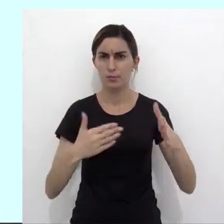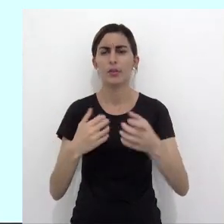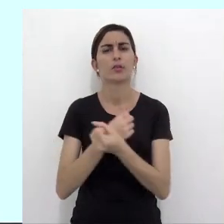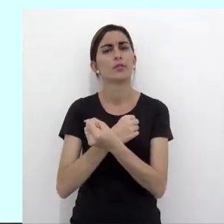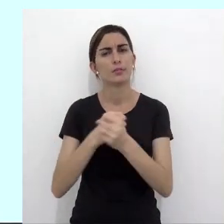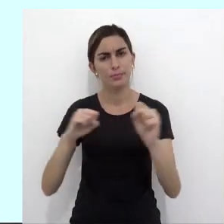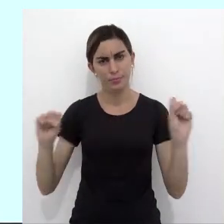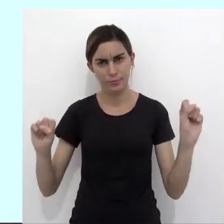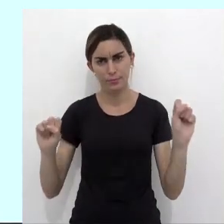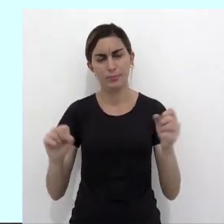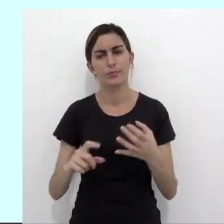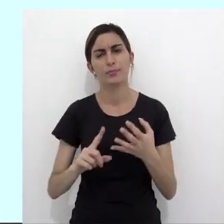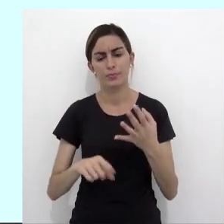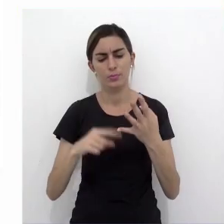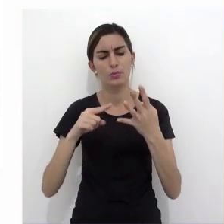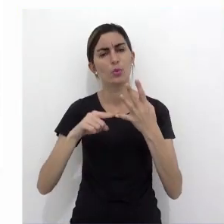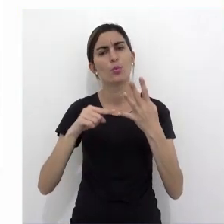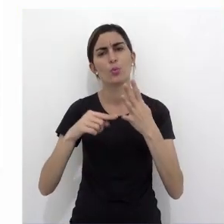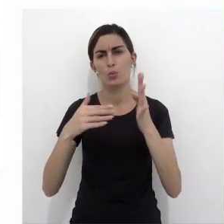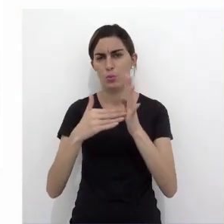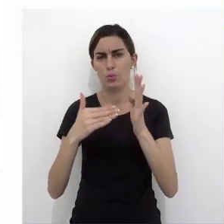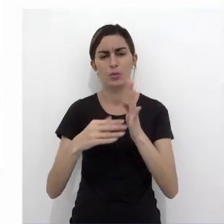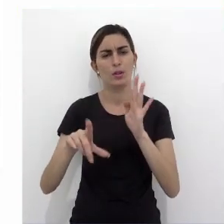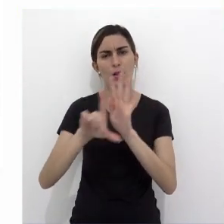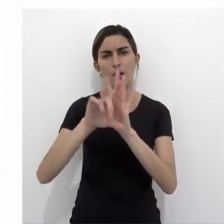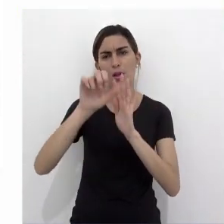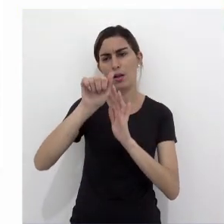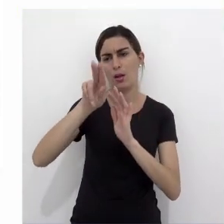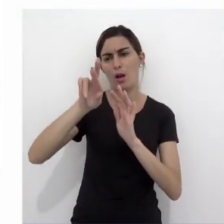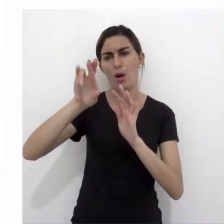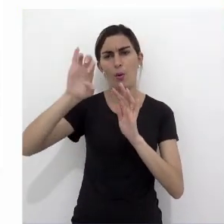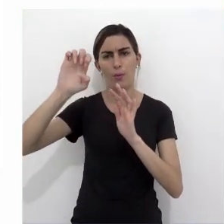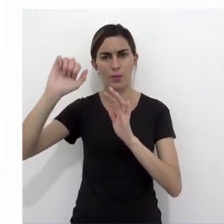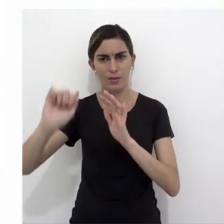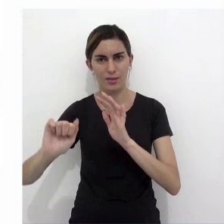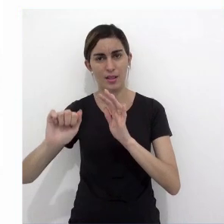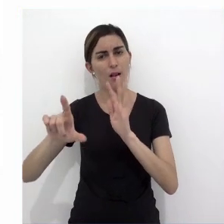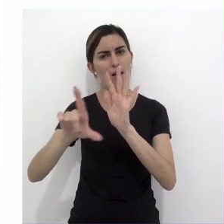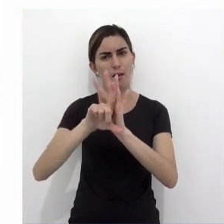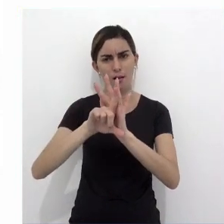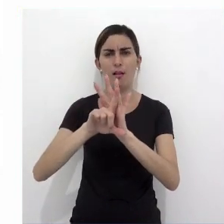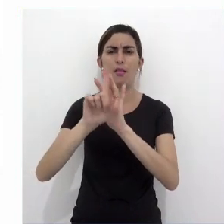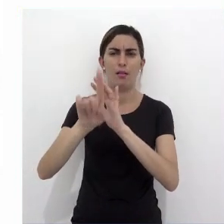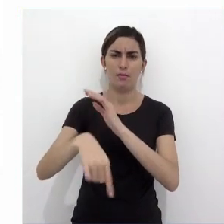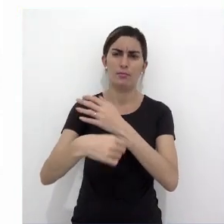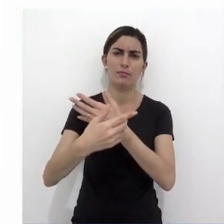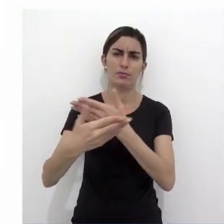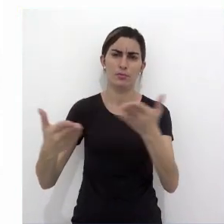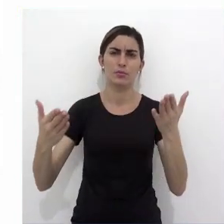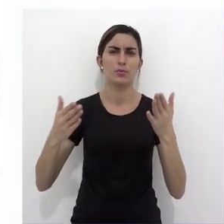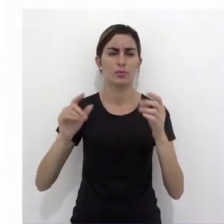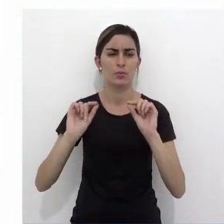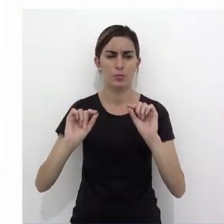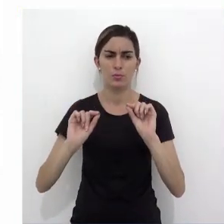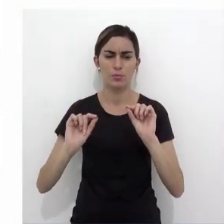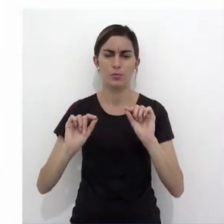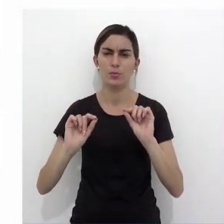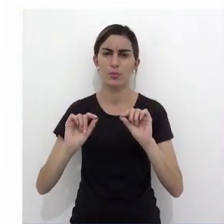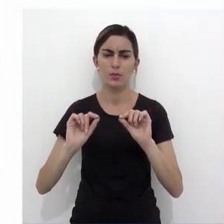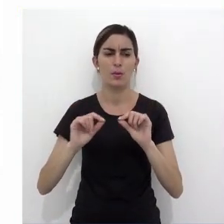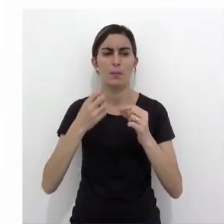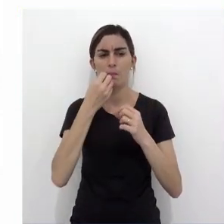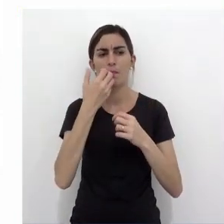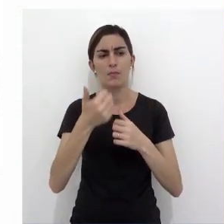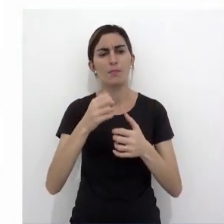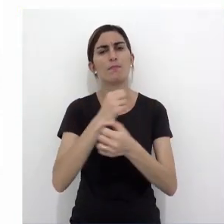escravidão. E a última lei aí, a Lei Áurea, a lei que traz aí, não é, como benefício a